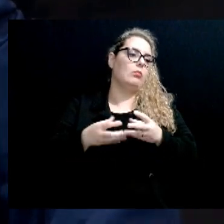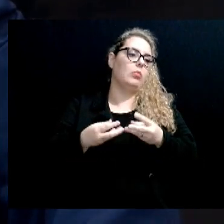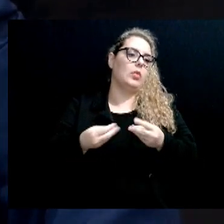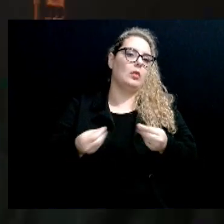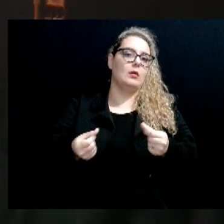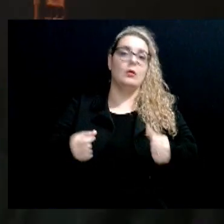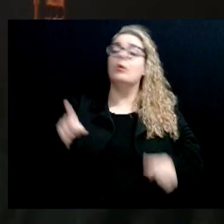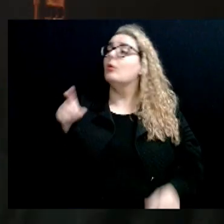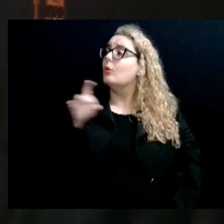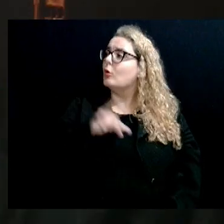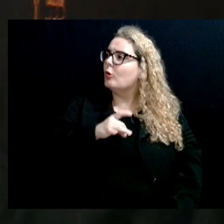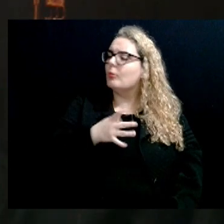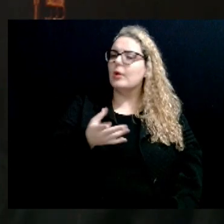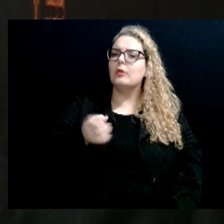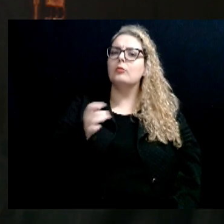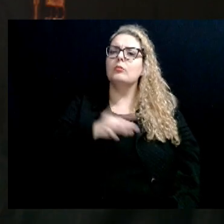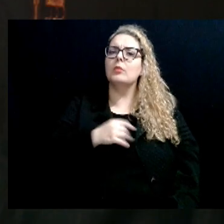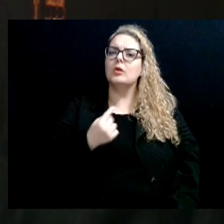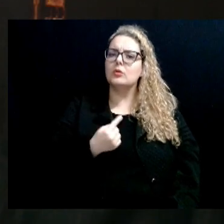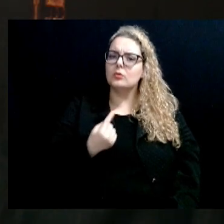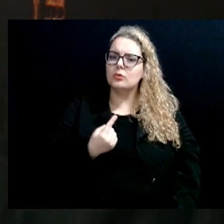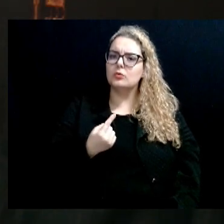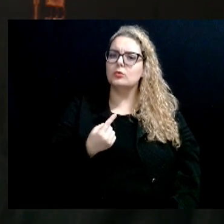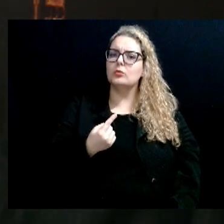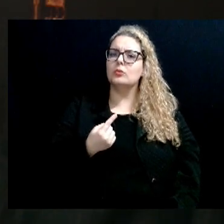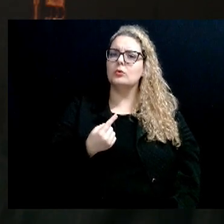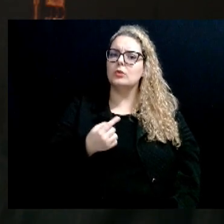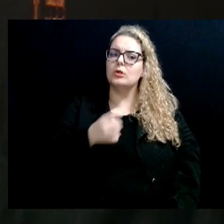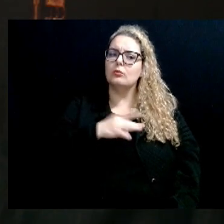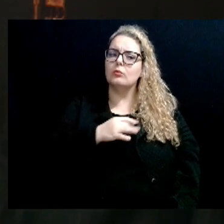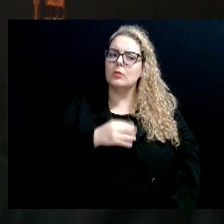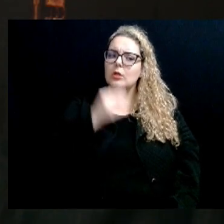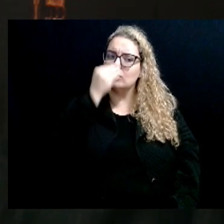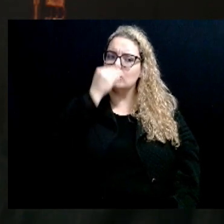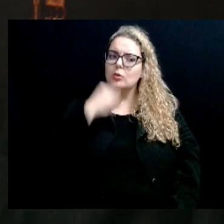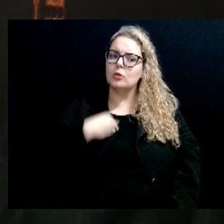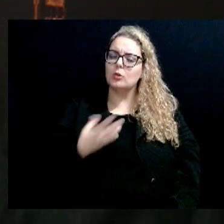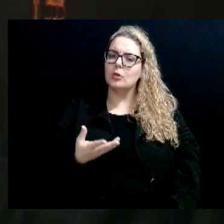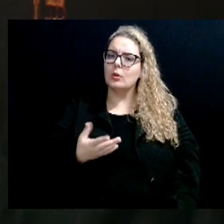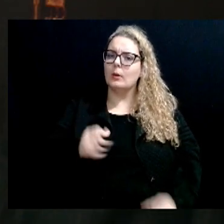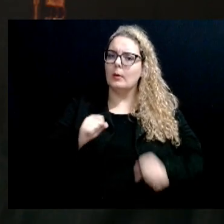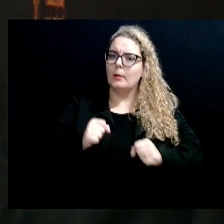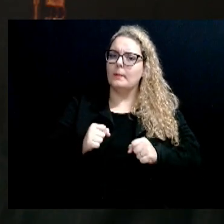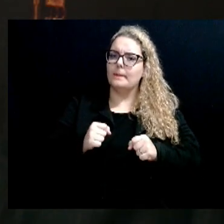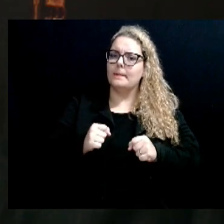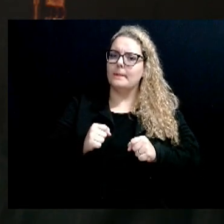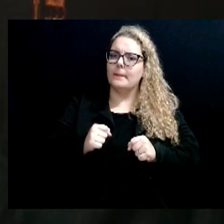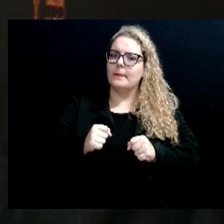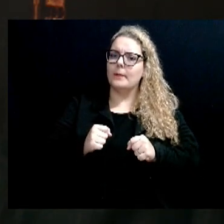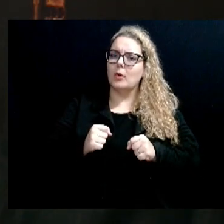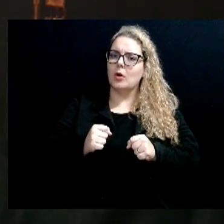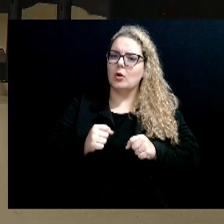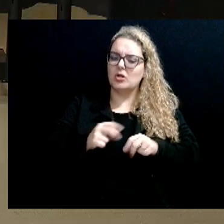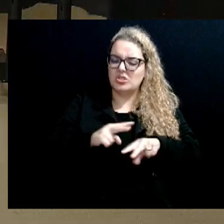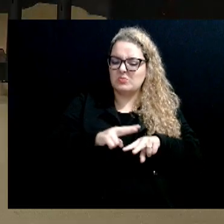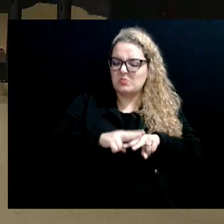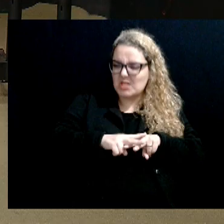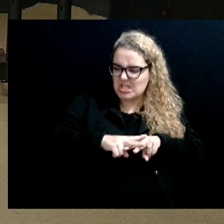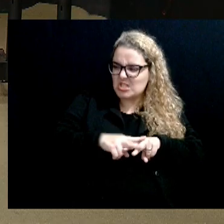da solidão e do abandono pode aprisionar emocionalmente alguém? Aprisiona